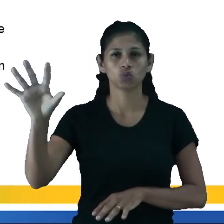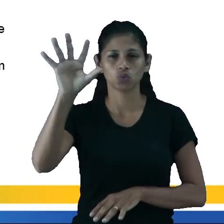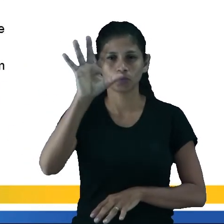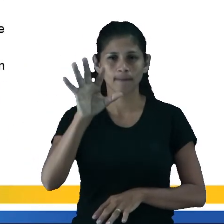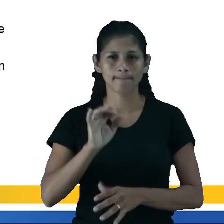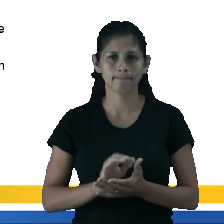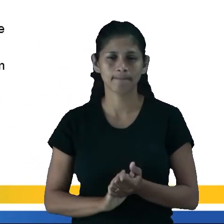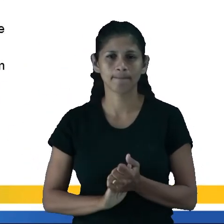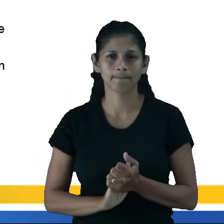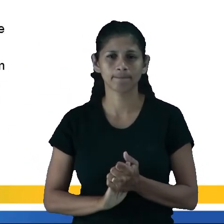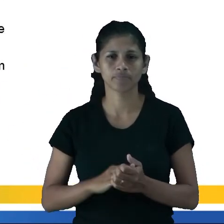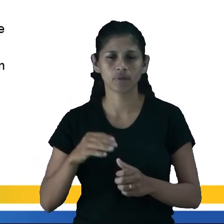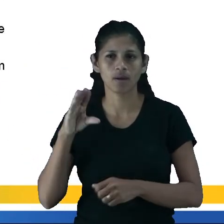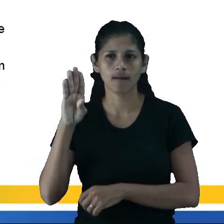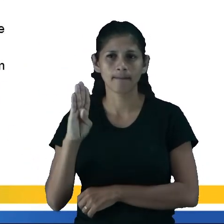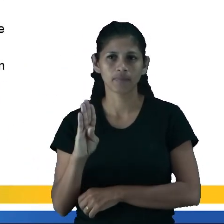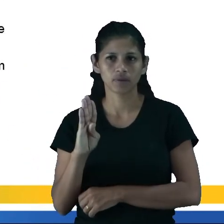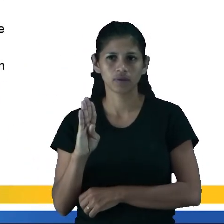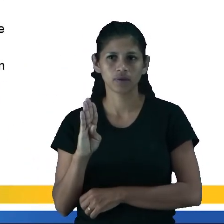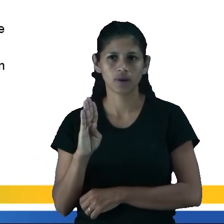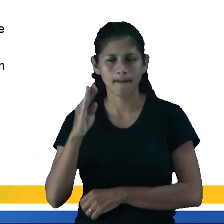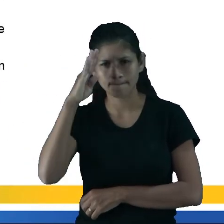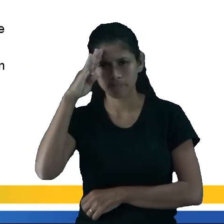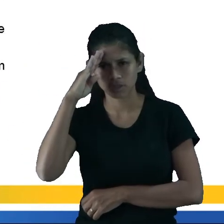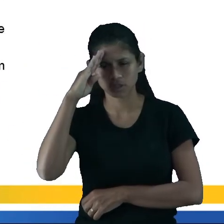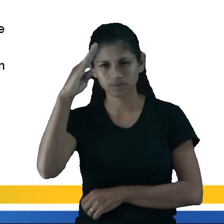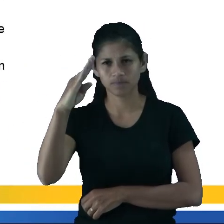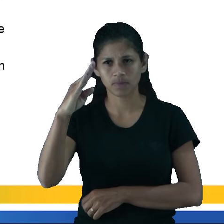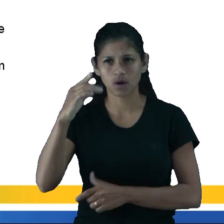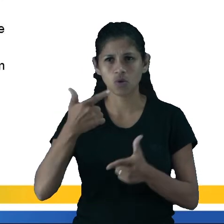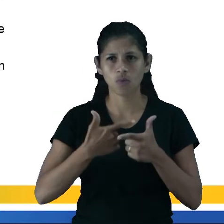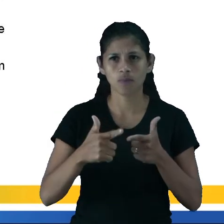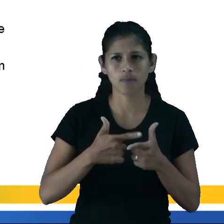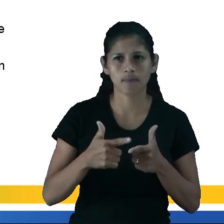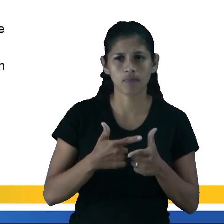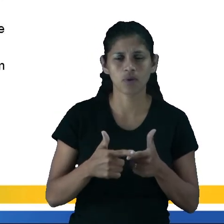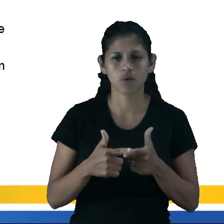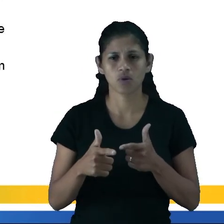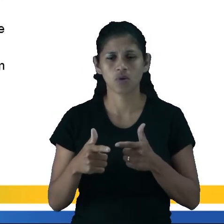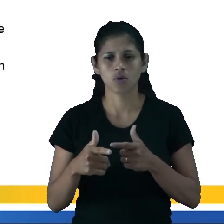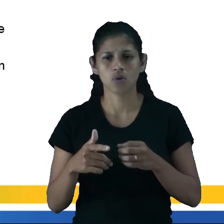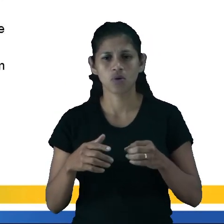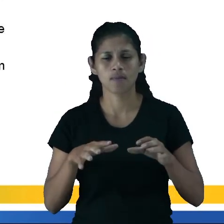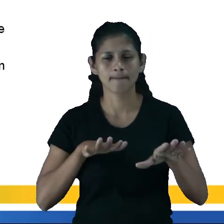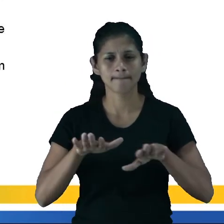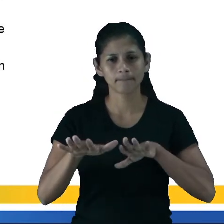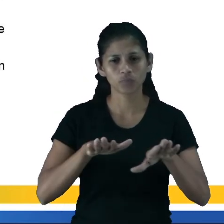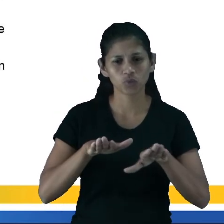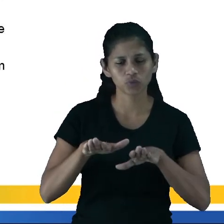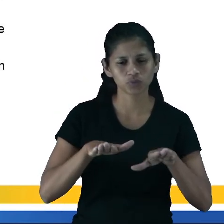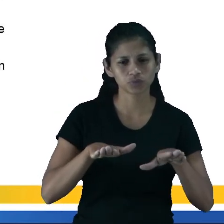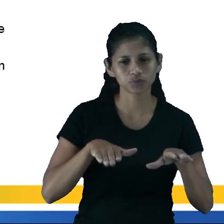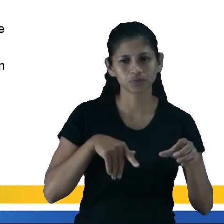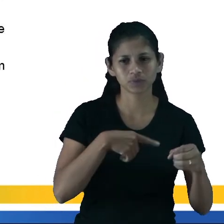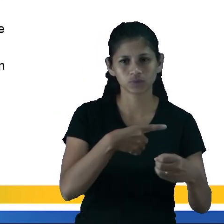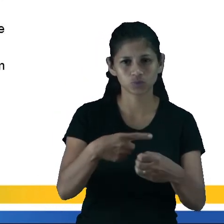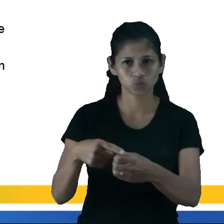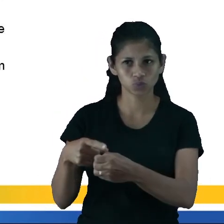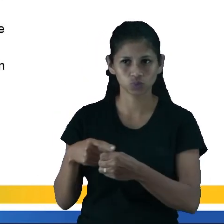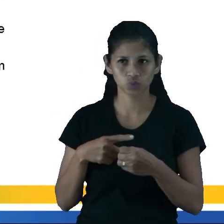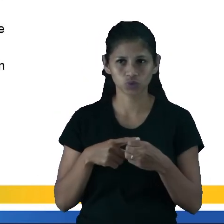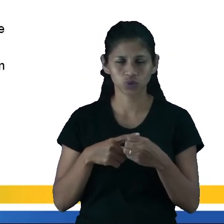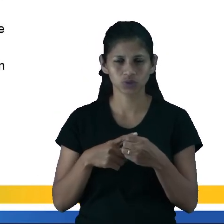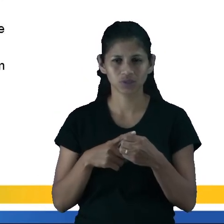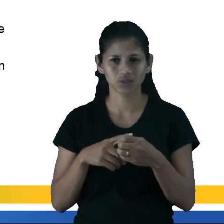urbano. Alternativa B. A principal causa dos problemas de mobilidade urbana no Brasil relaciona-se ao aumento do uso